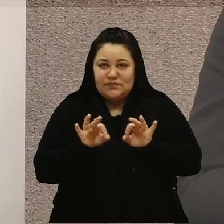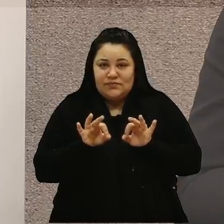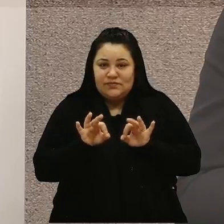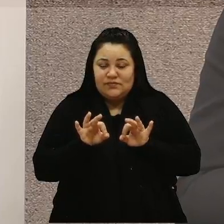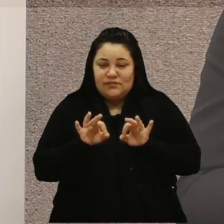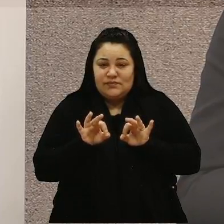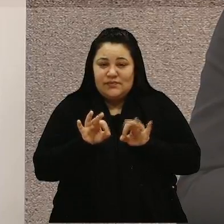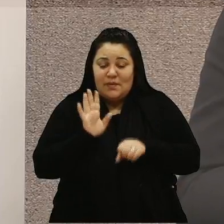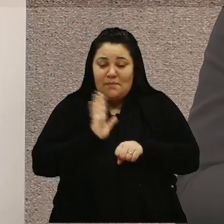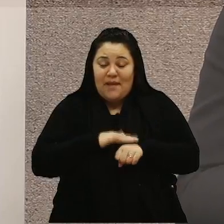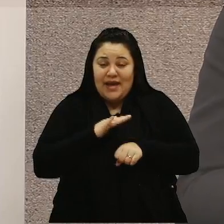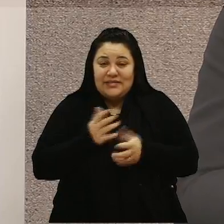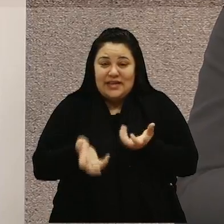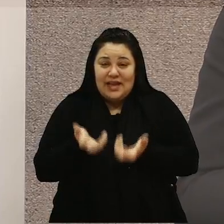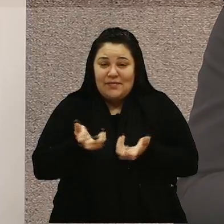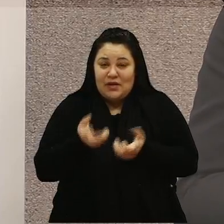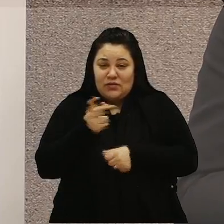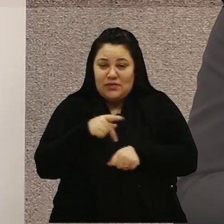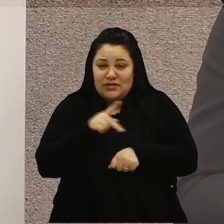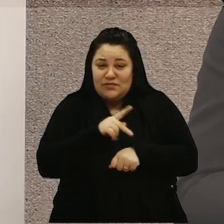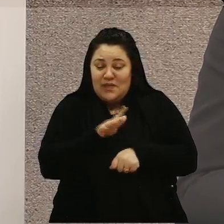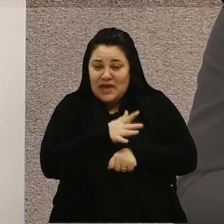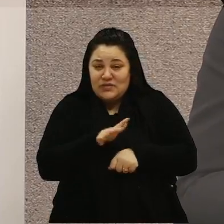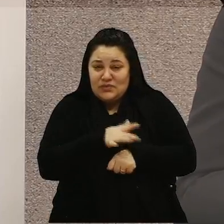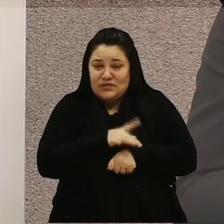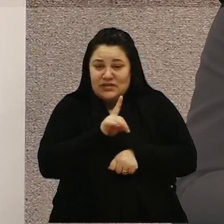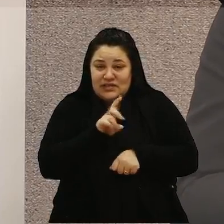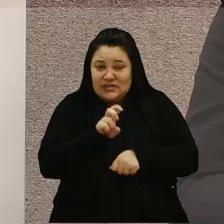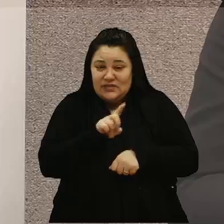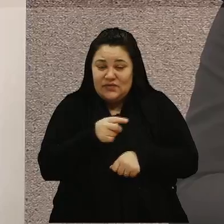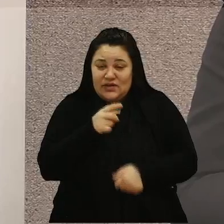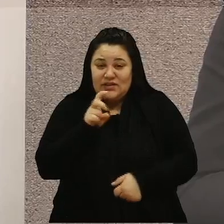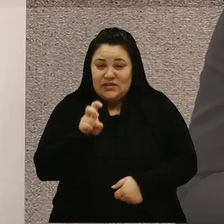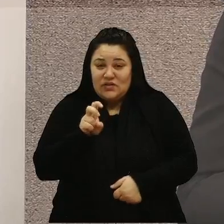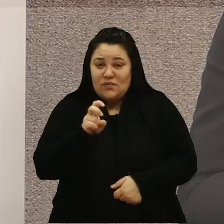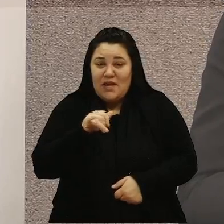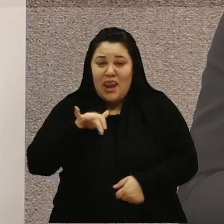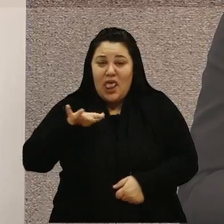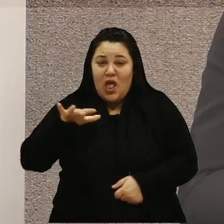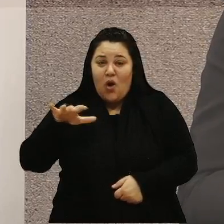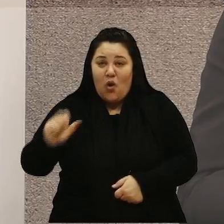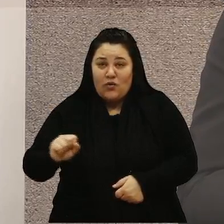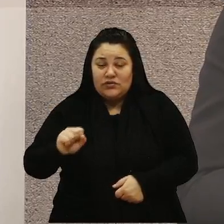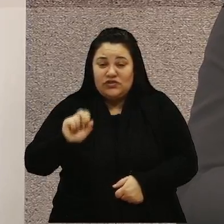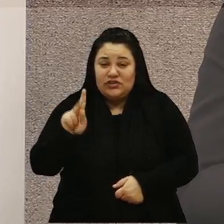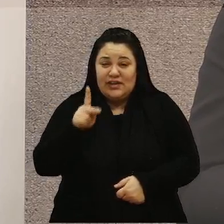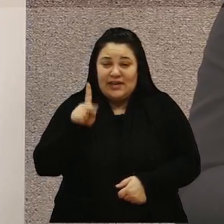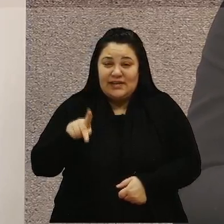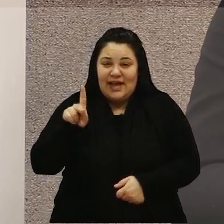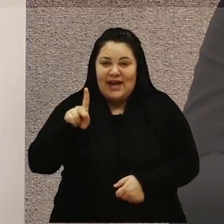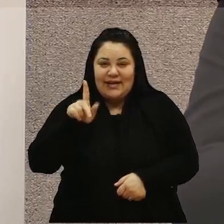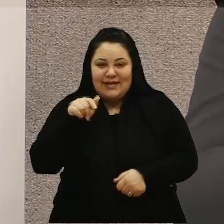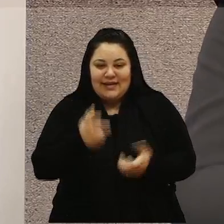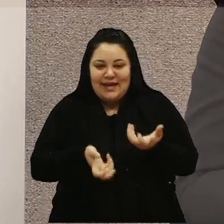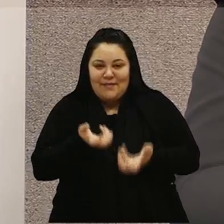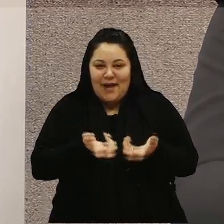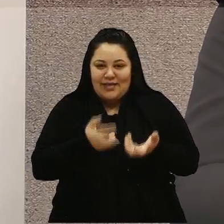mais queimou no país. Foram aproximadamente 15,6 milhões de hectares queimados, que representam um